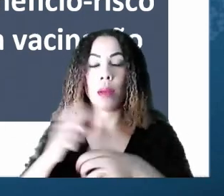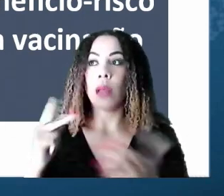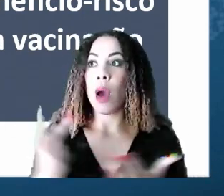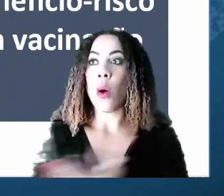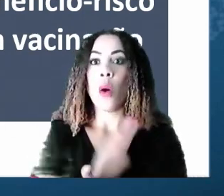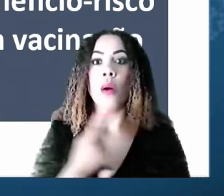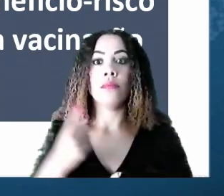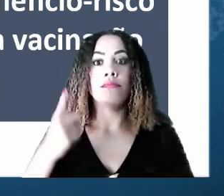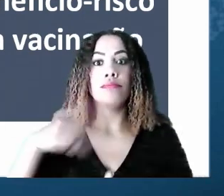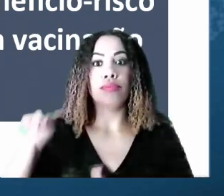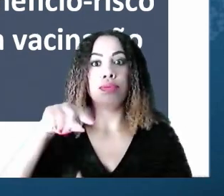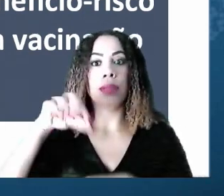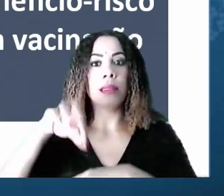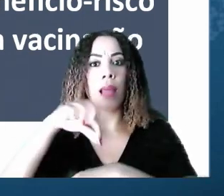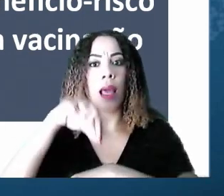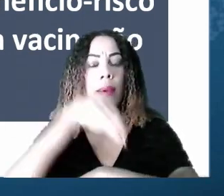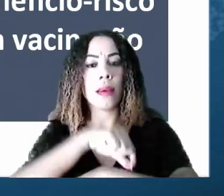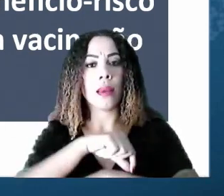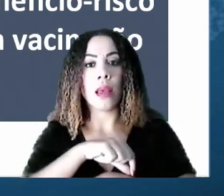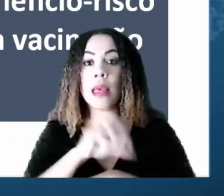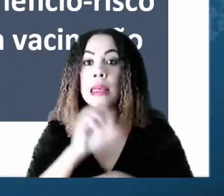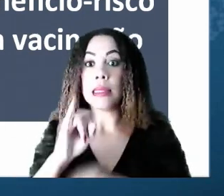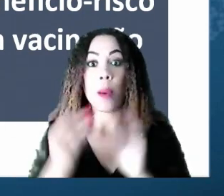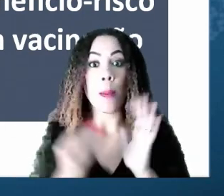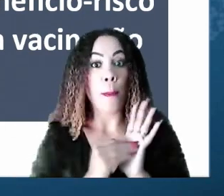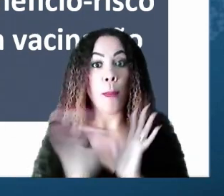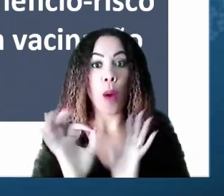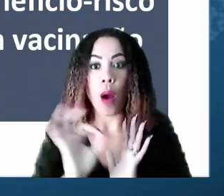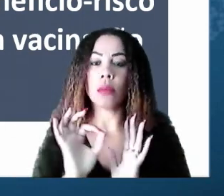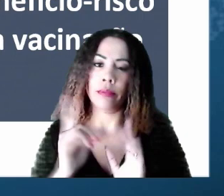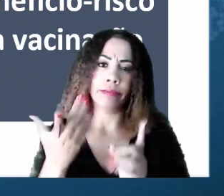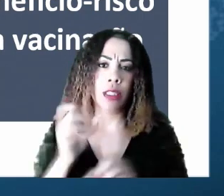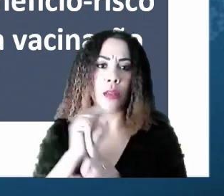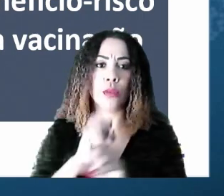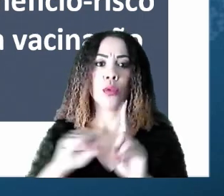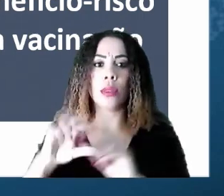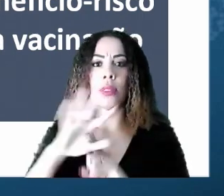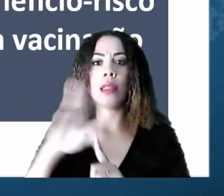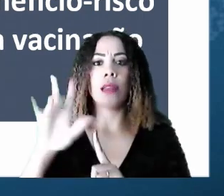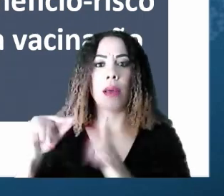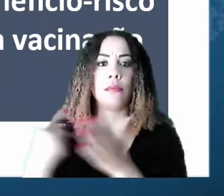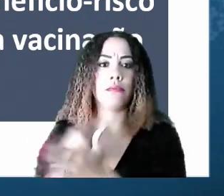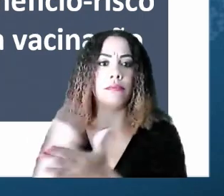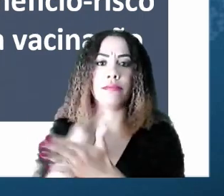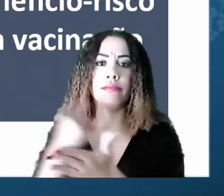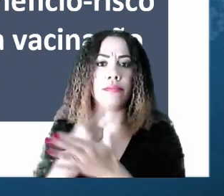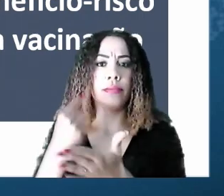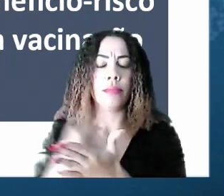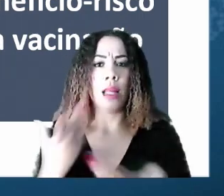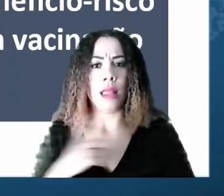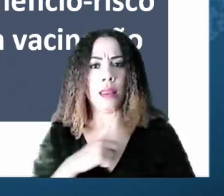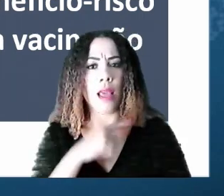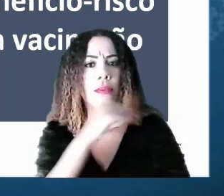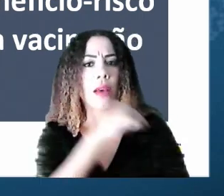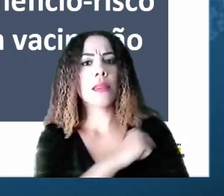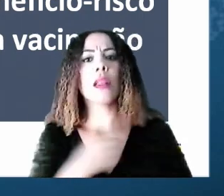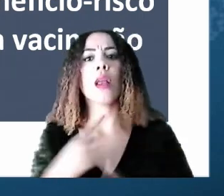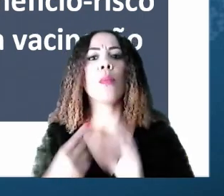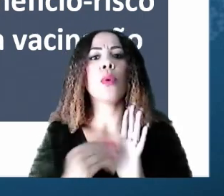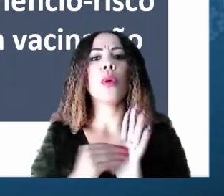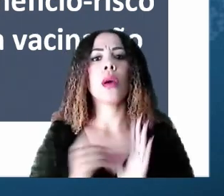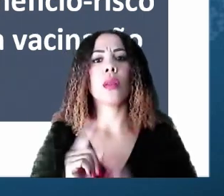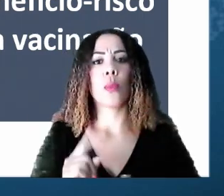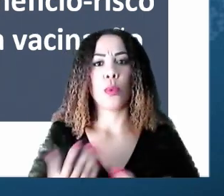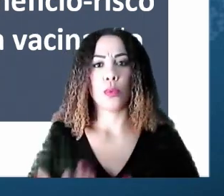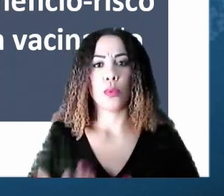da dengue, certamente nós seríamos muito questionados por parte da sociedade. Né? Temos uma vacina e não incorporamos. Então, nós precisávamos